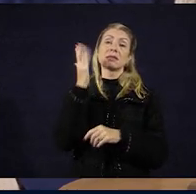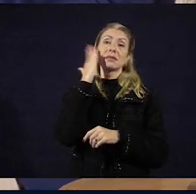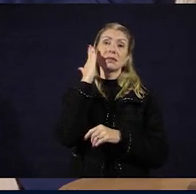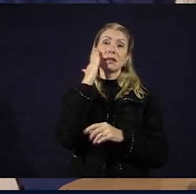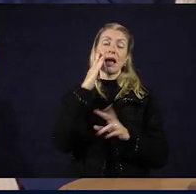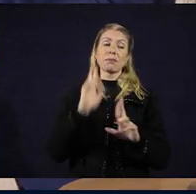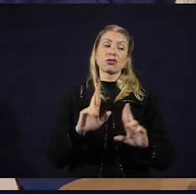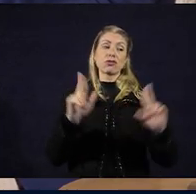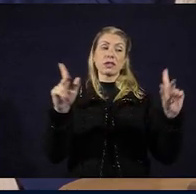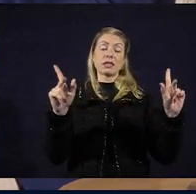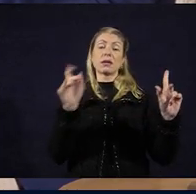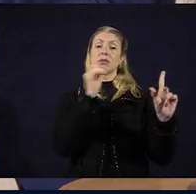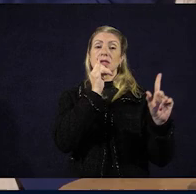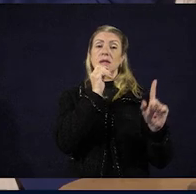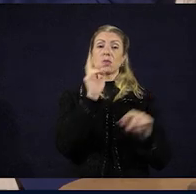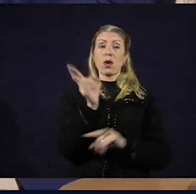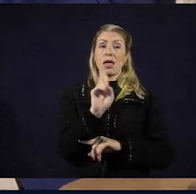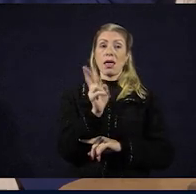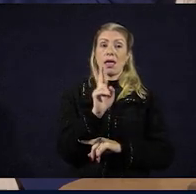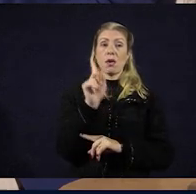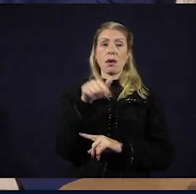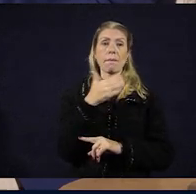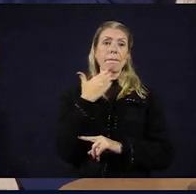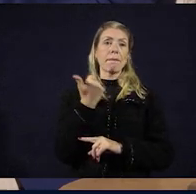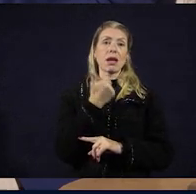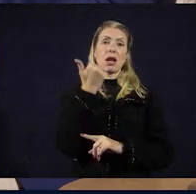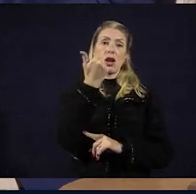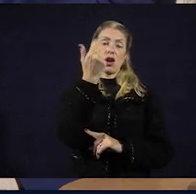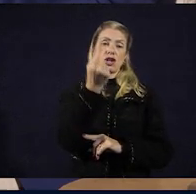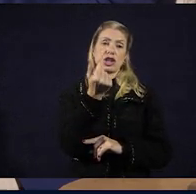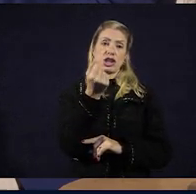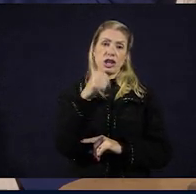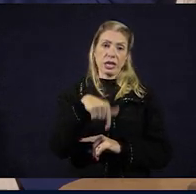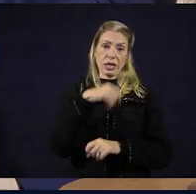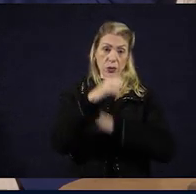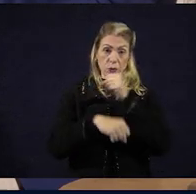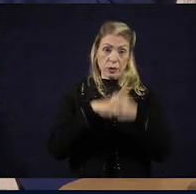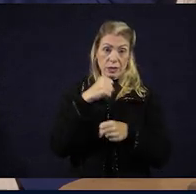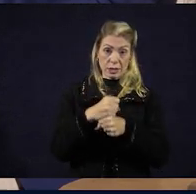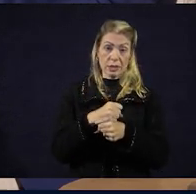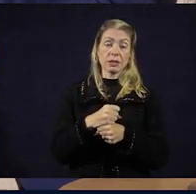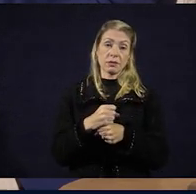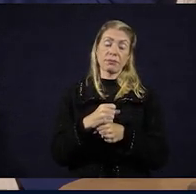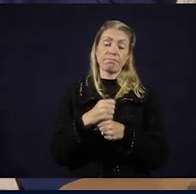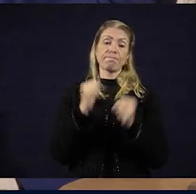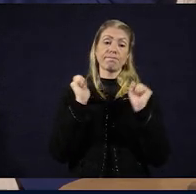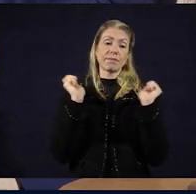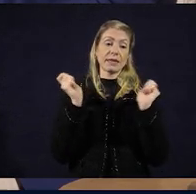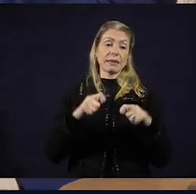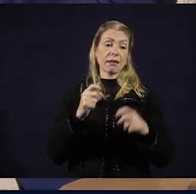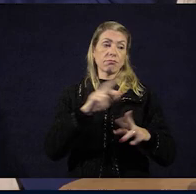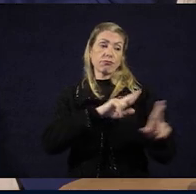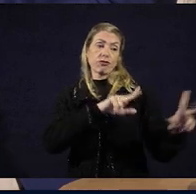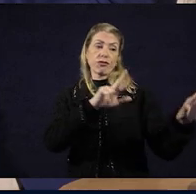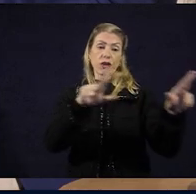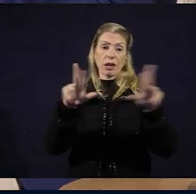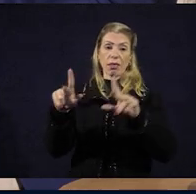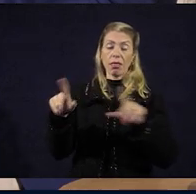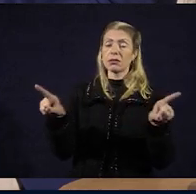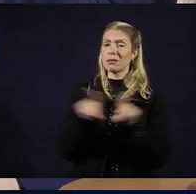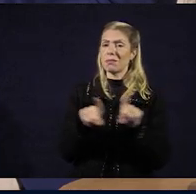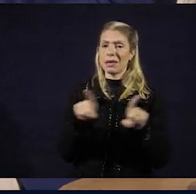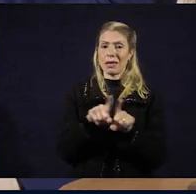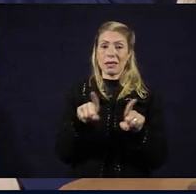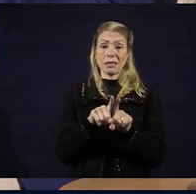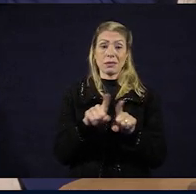diferenciar o real é a melhor é uma das melhores moedas aí no ano então a gente pode continuar essa diferenciando vamos dizer assim para frente mesmo nesse cenário de